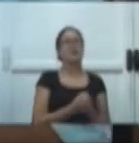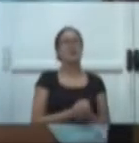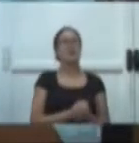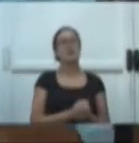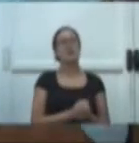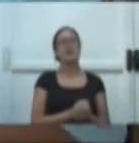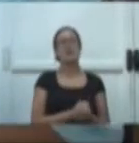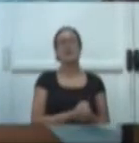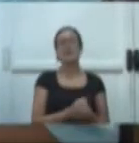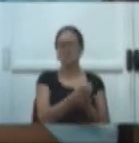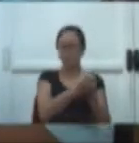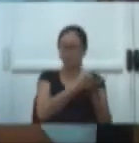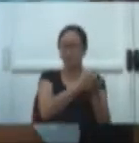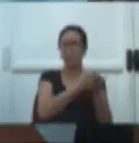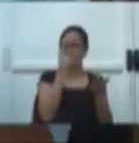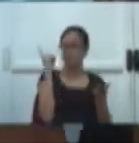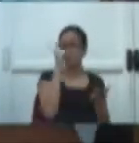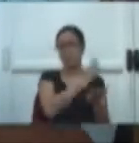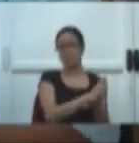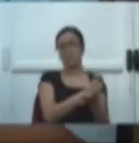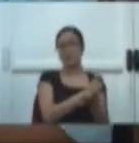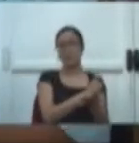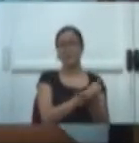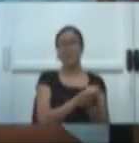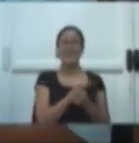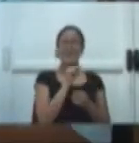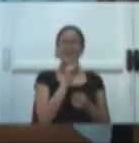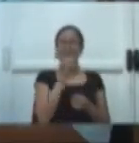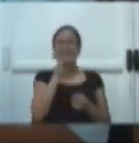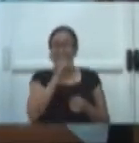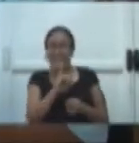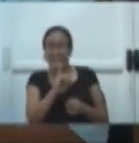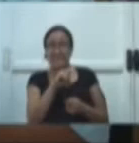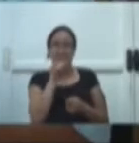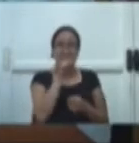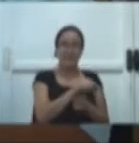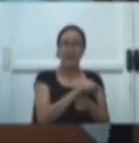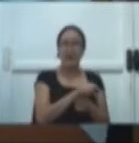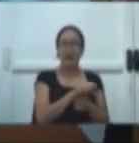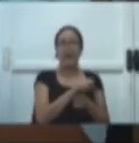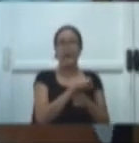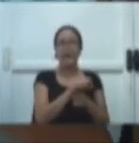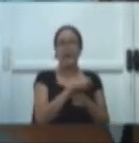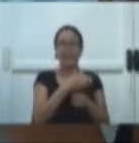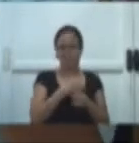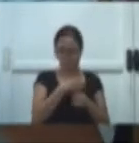exatamente, um remédio complicado. Se ela parar de tomar esse remédio,